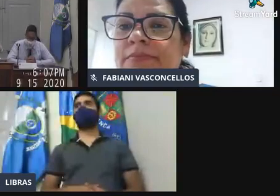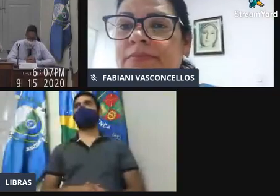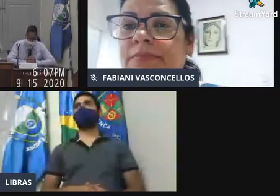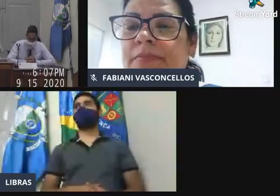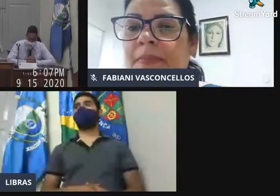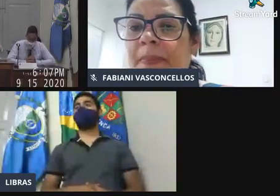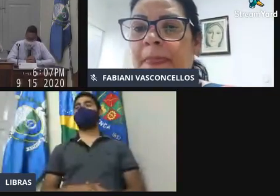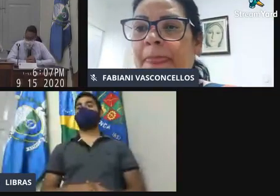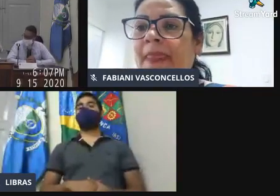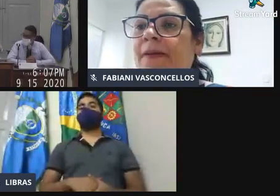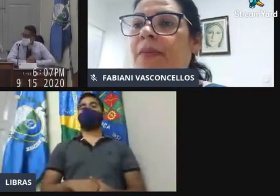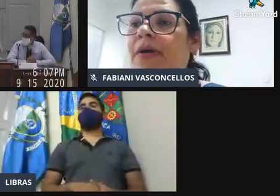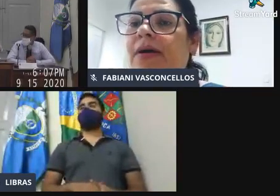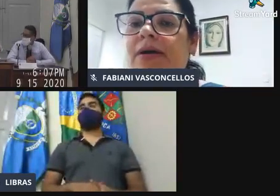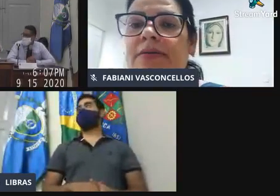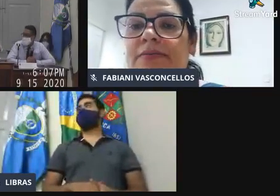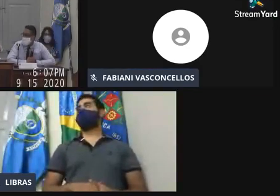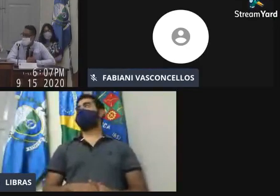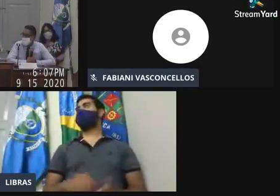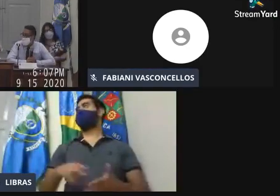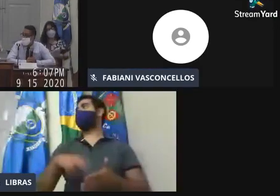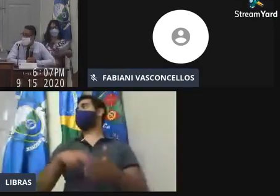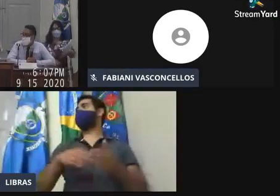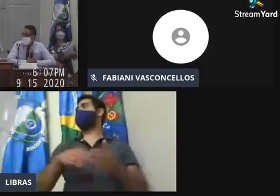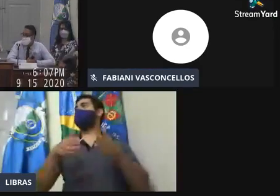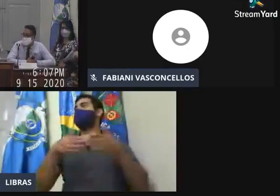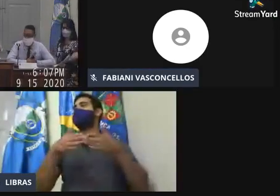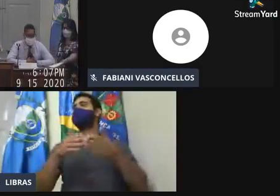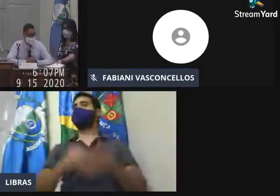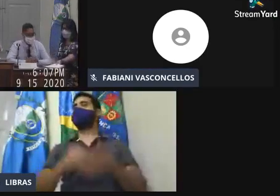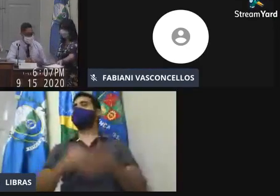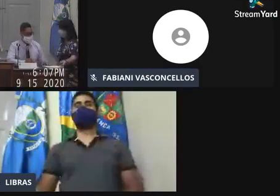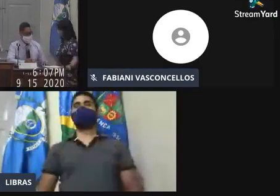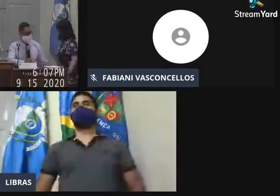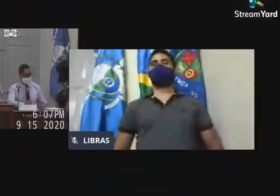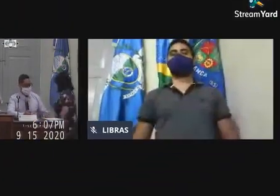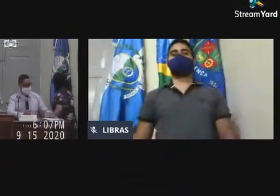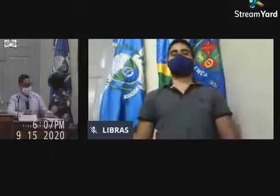dos requerimentos. Vamos agora para a leitura dos requerimentos.